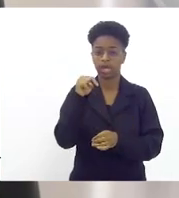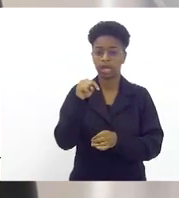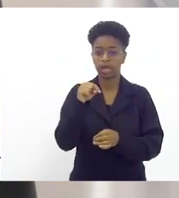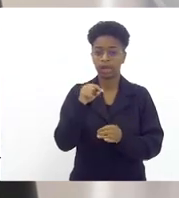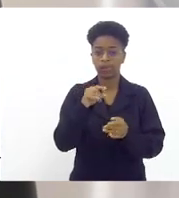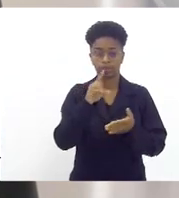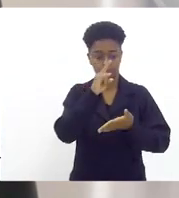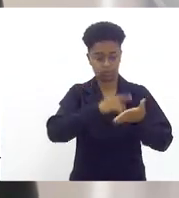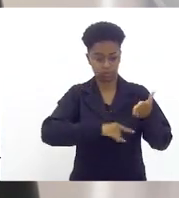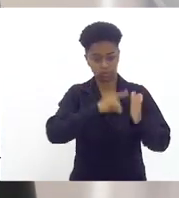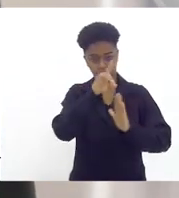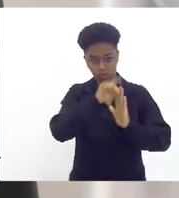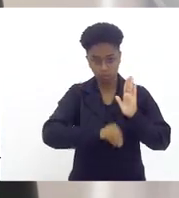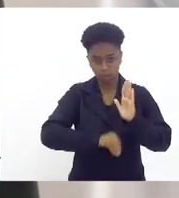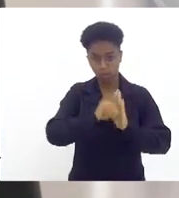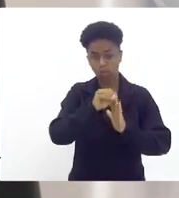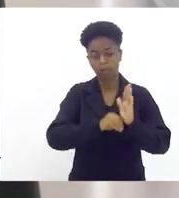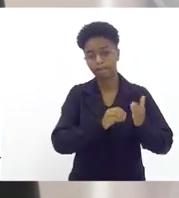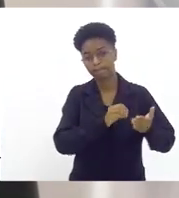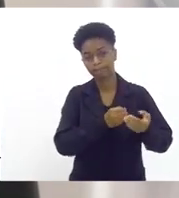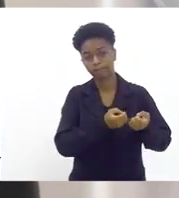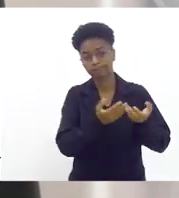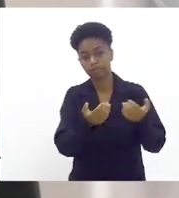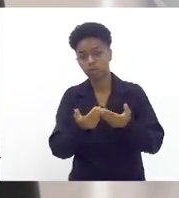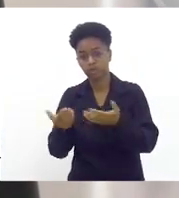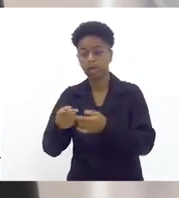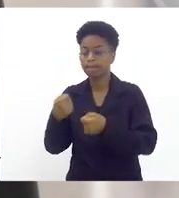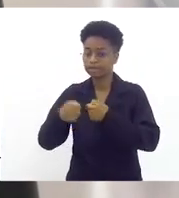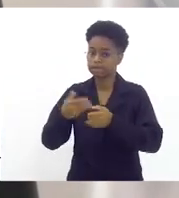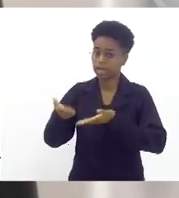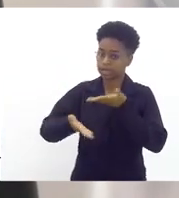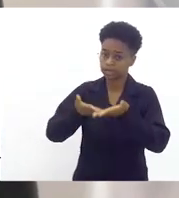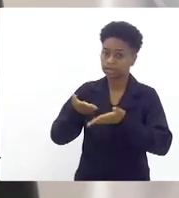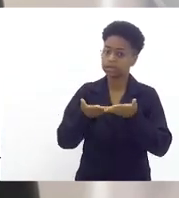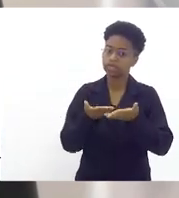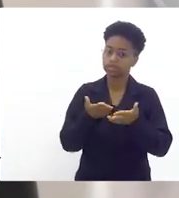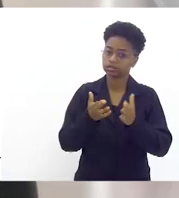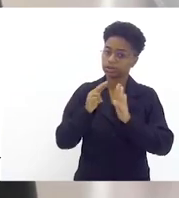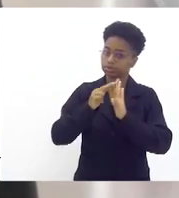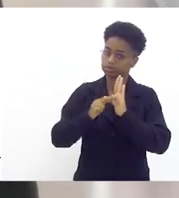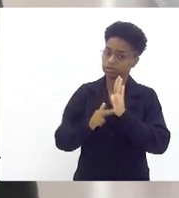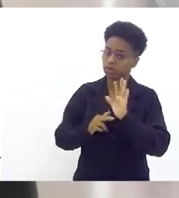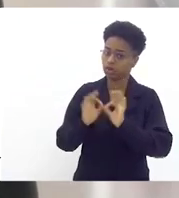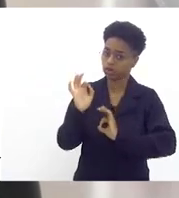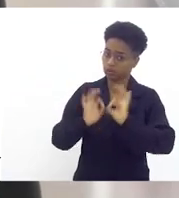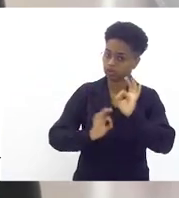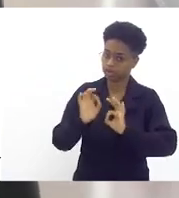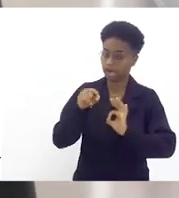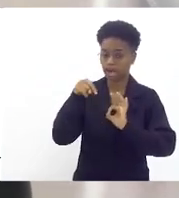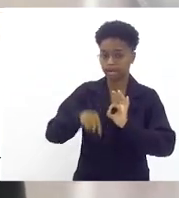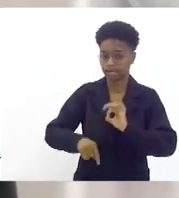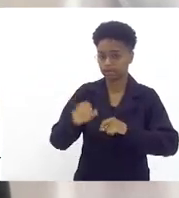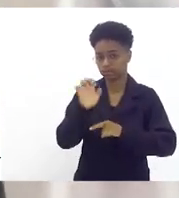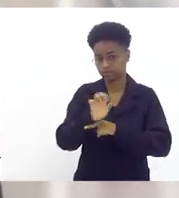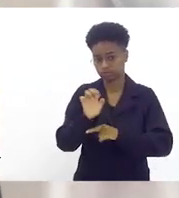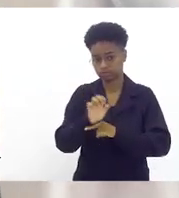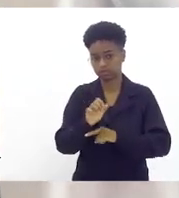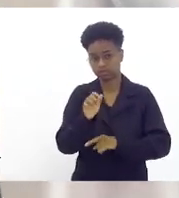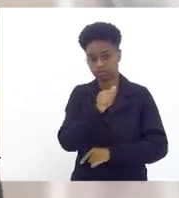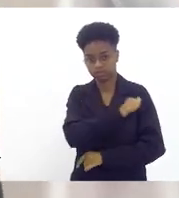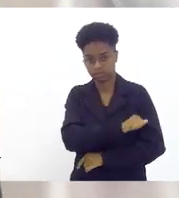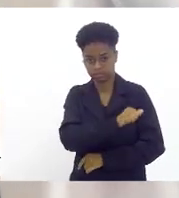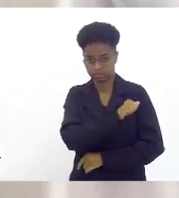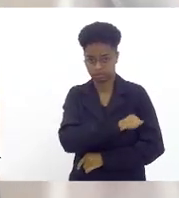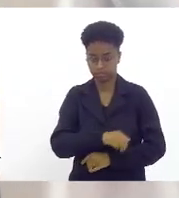militares para normativizar o atendimento a homens transexuais e travestis aqui no estado do Rio de Janeiro. Queria, antes de